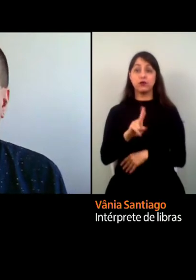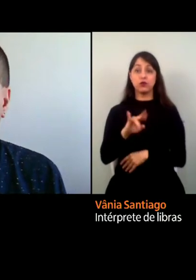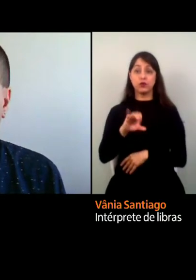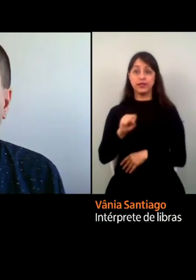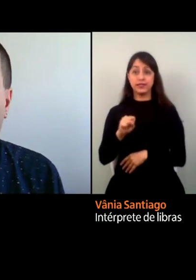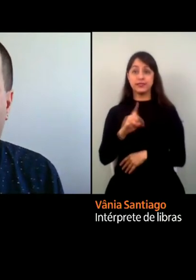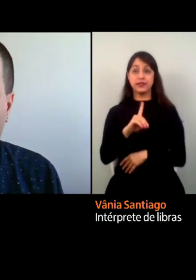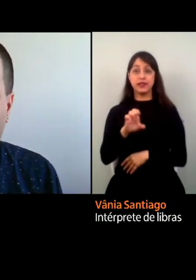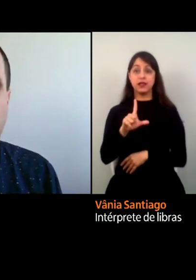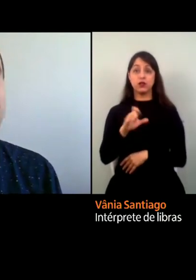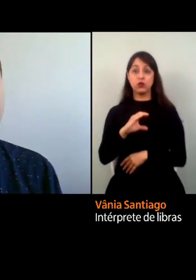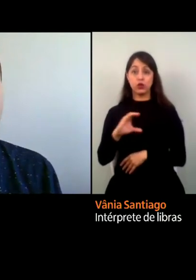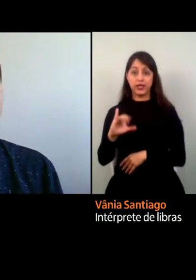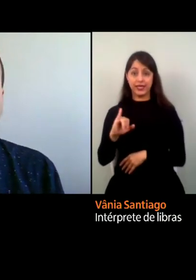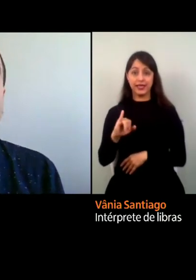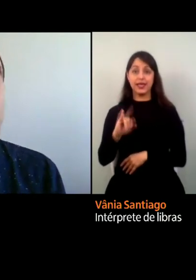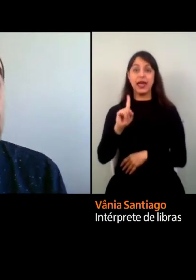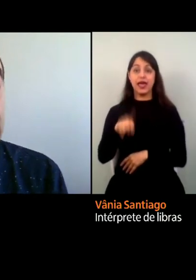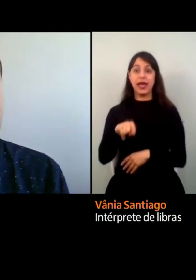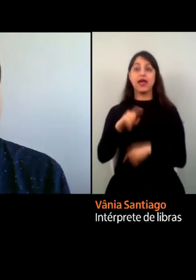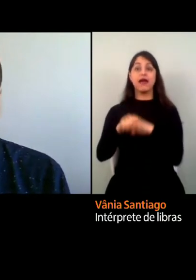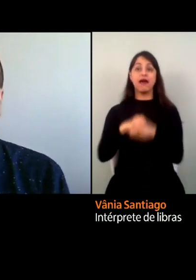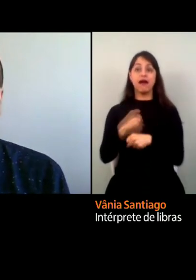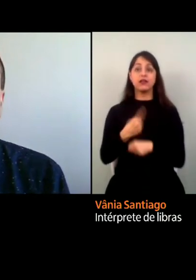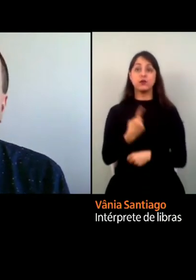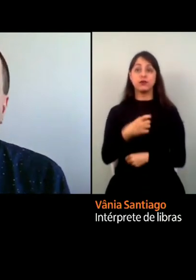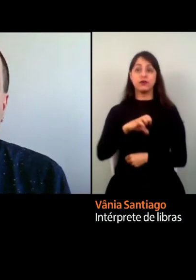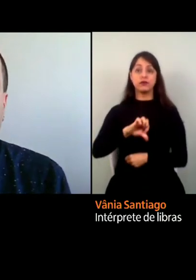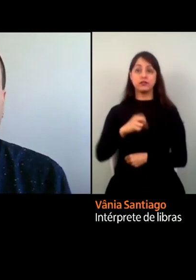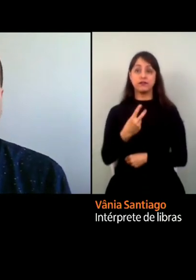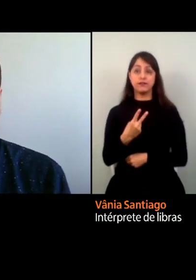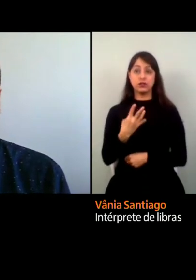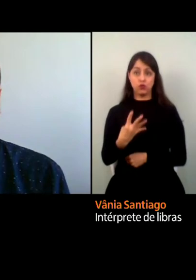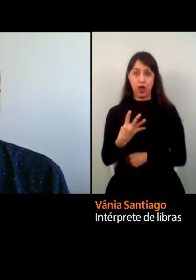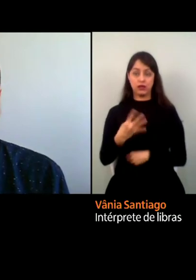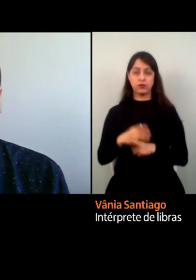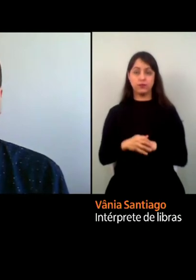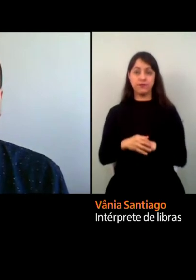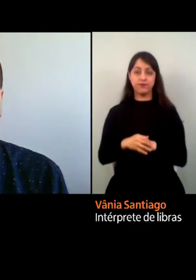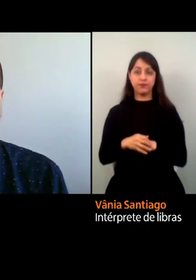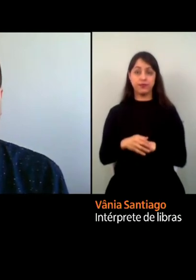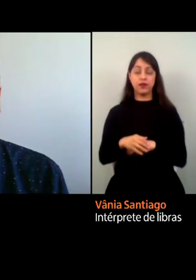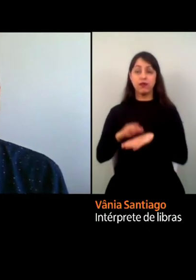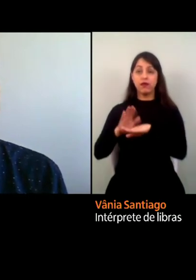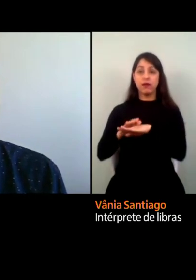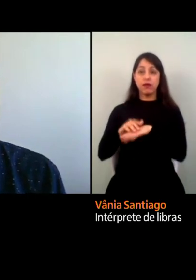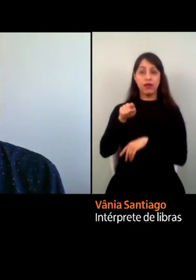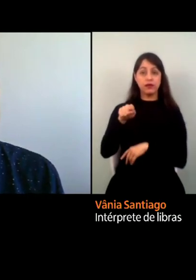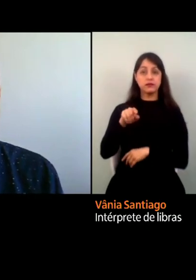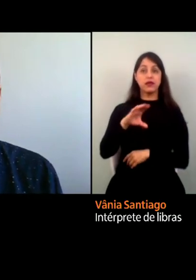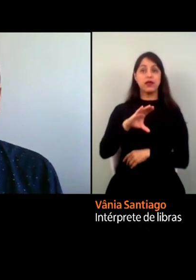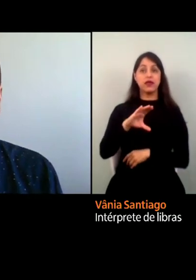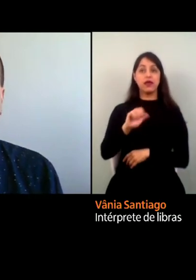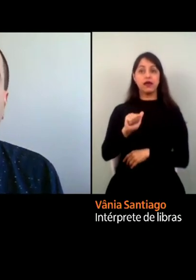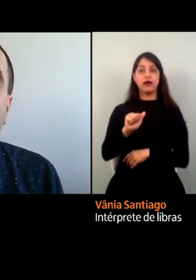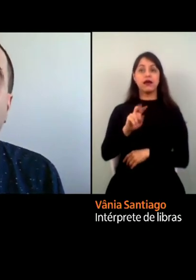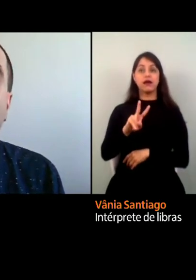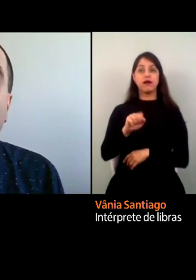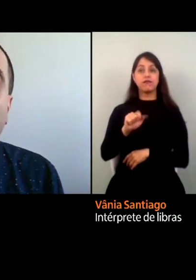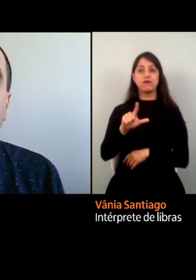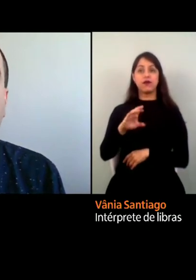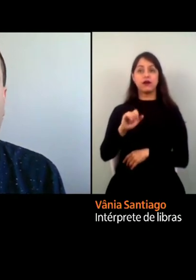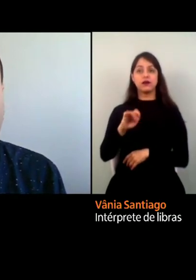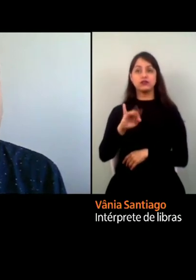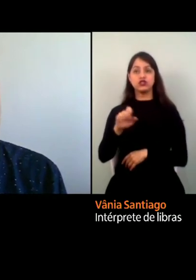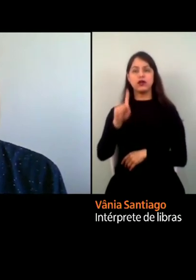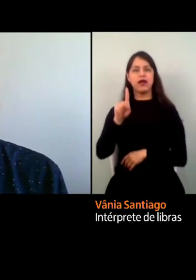de 1924. Cavalcante foi um dos alicerces da escola documentária britânica do